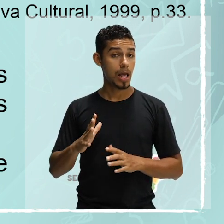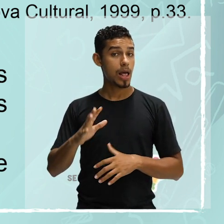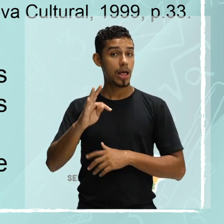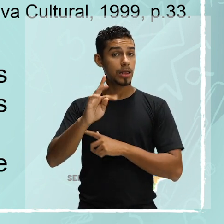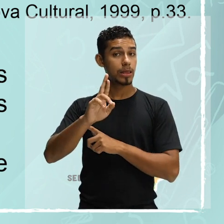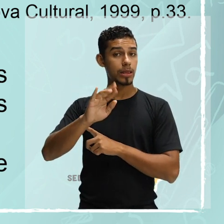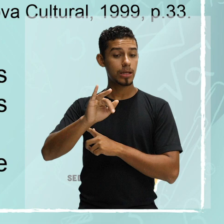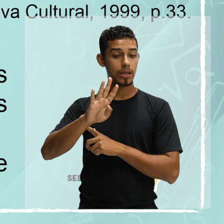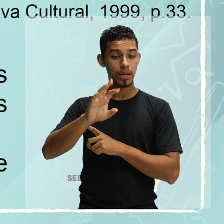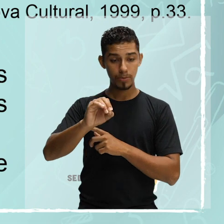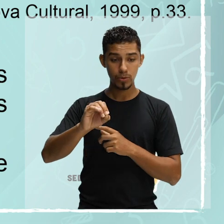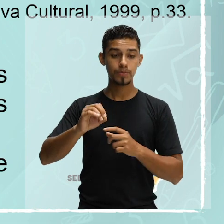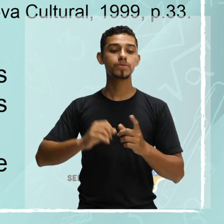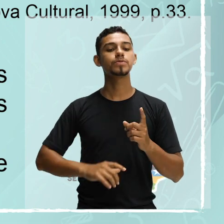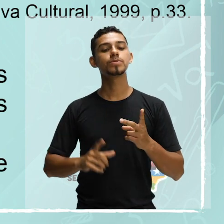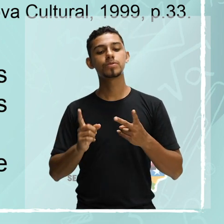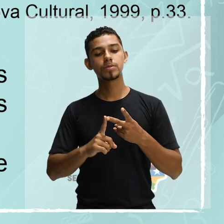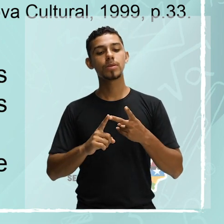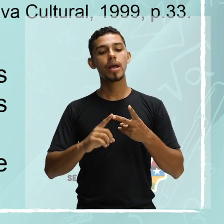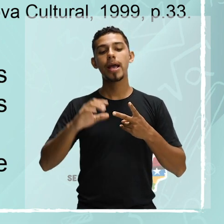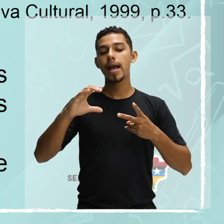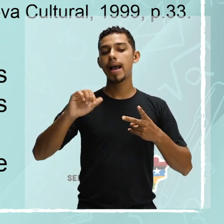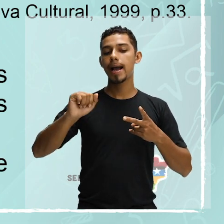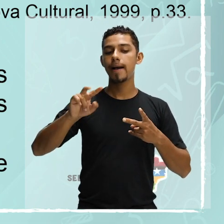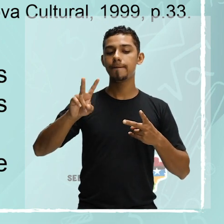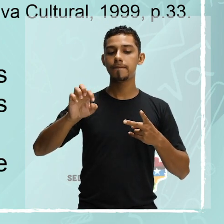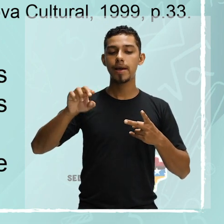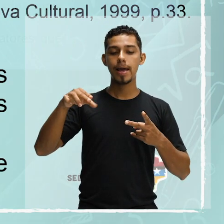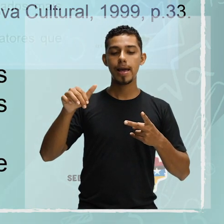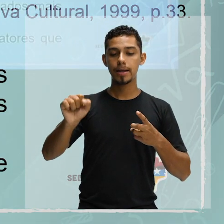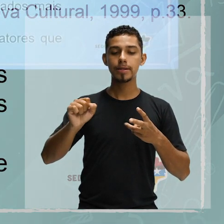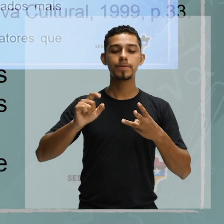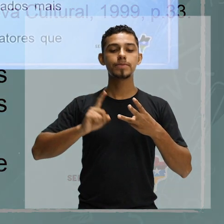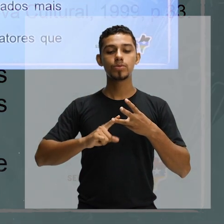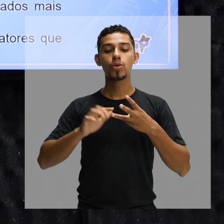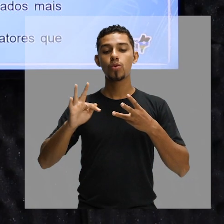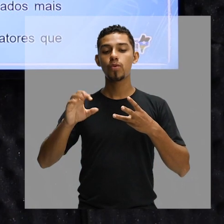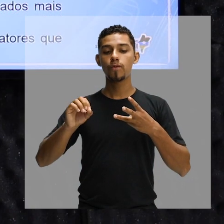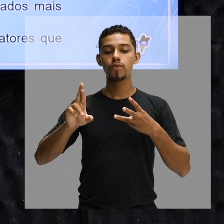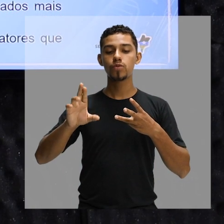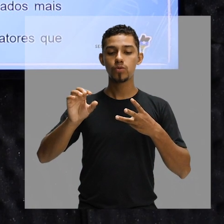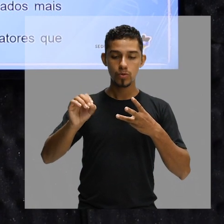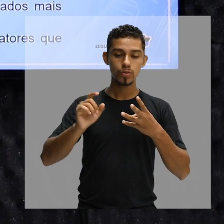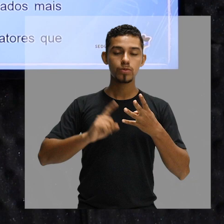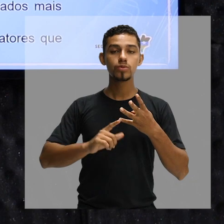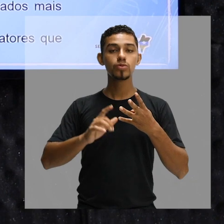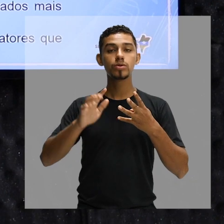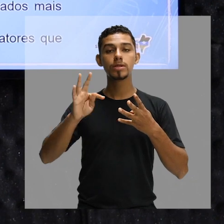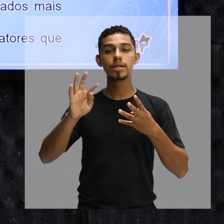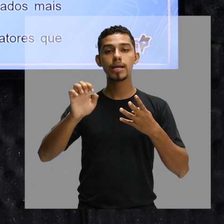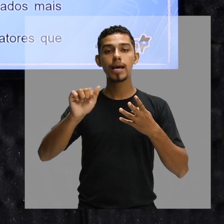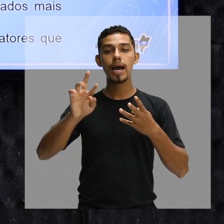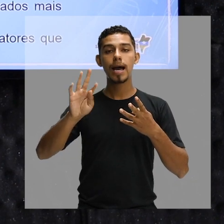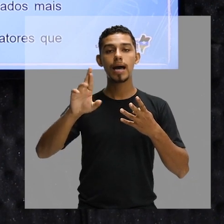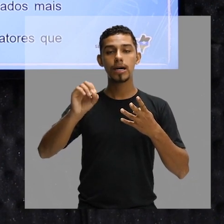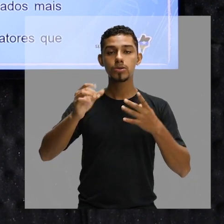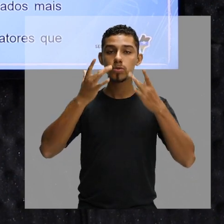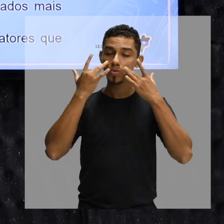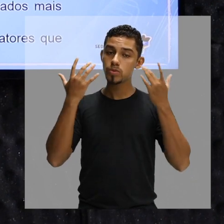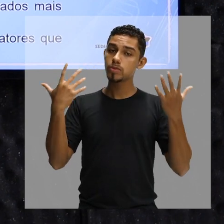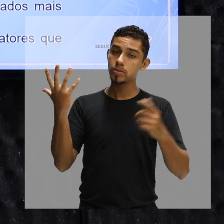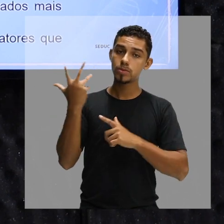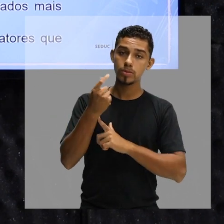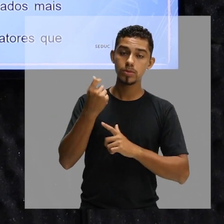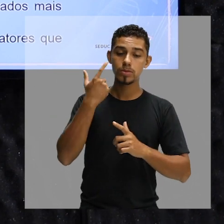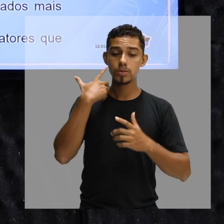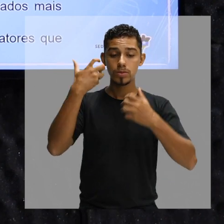caverna, ídolos do foro ou do mercado e os ídolos do teatro, certo? E aqui ele coloca, é correto afirmar que, para